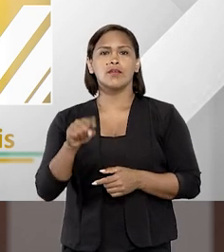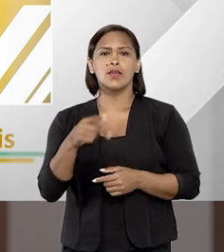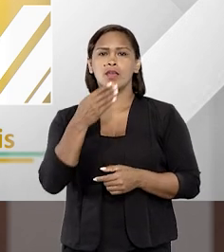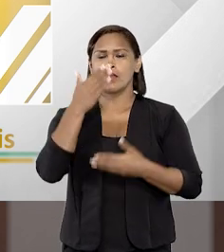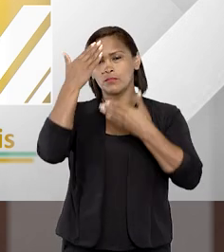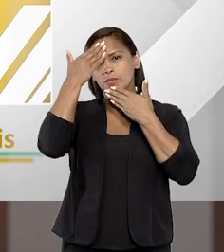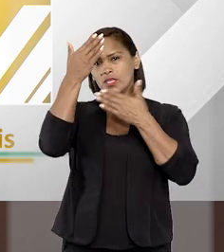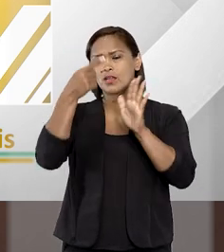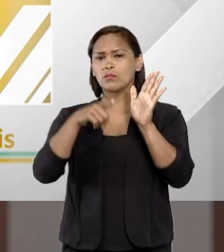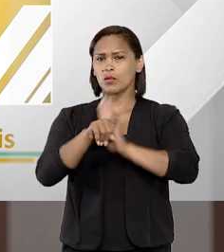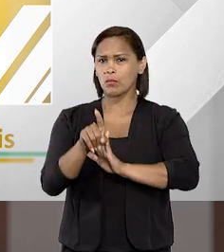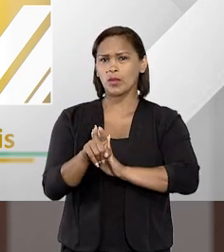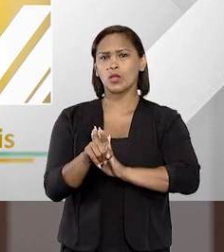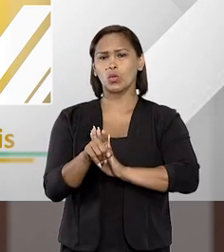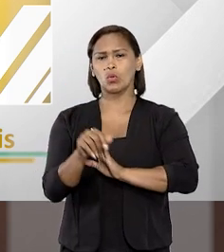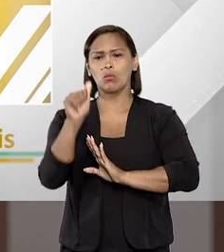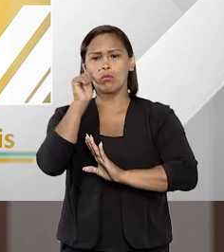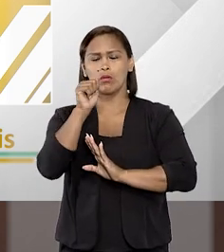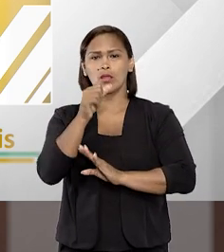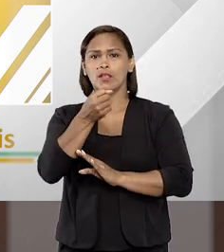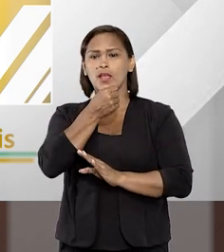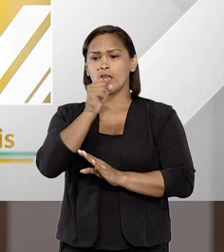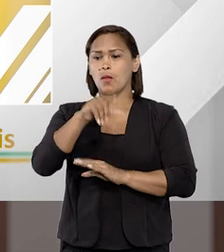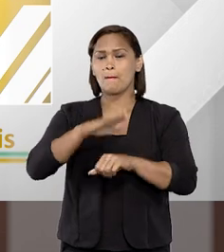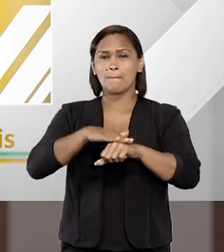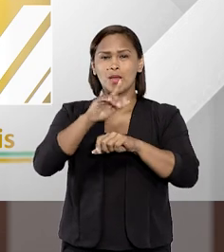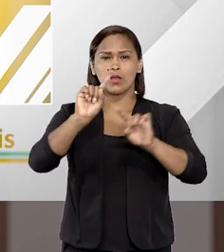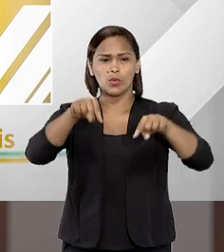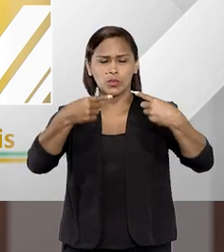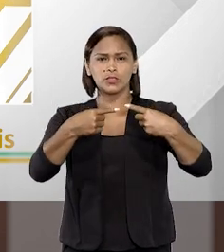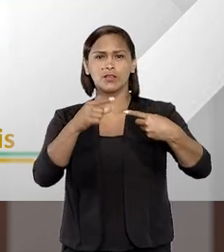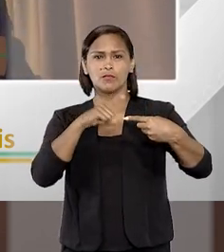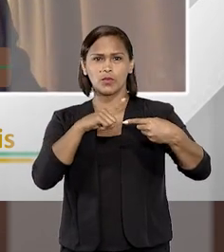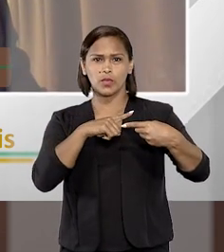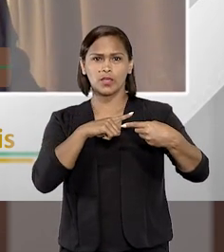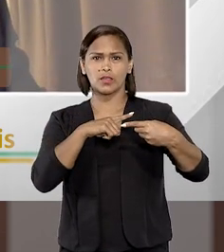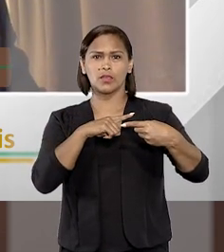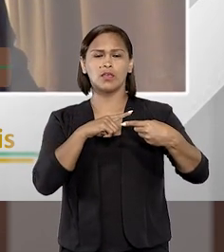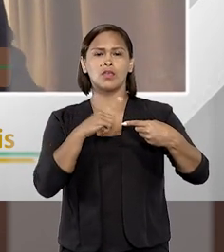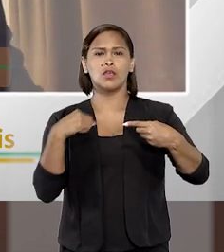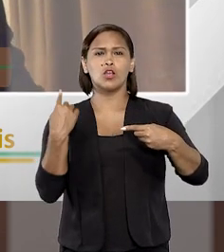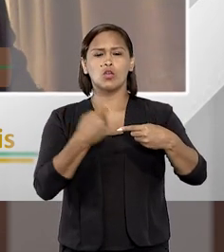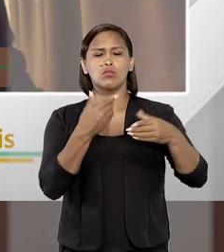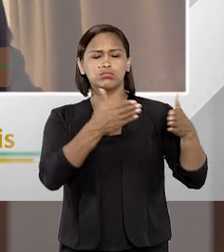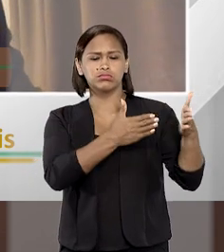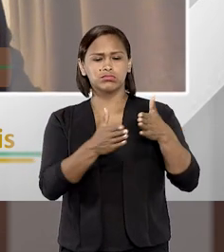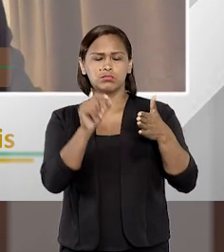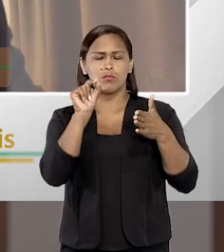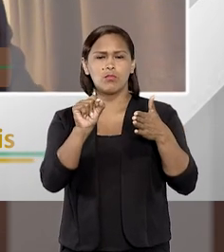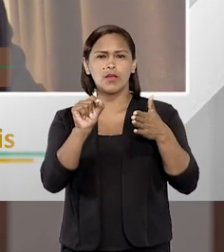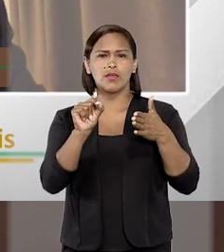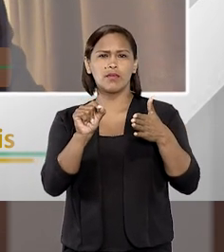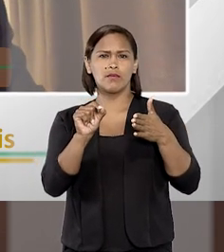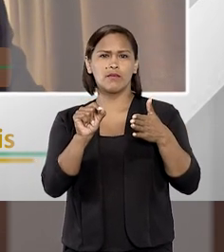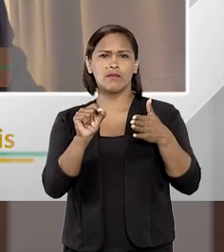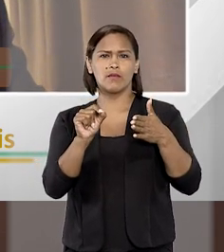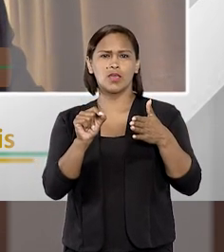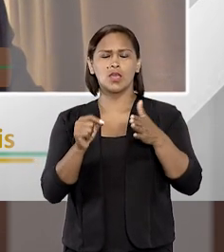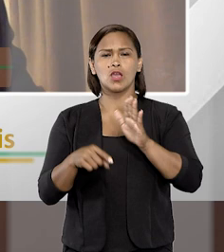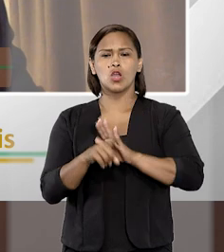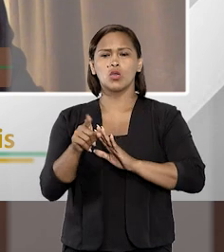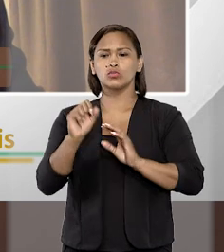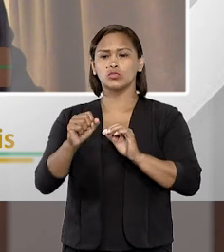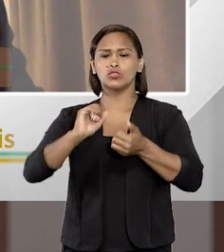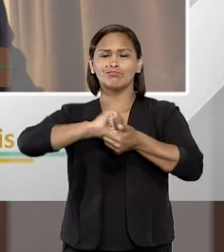obrigado pela pergunta Fátima eu creio que o maior desafio no nosso Horizonte seja o